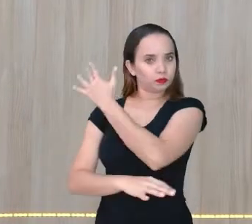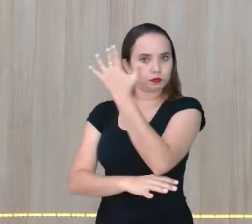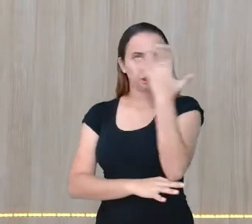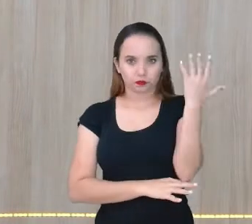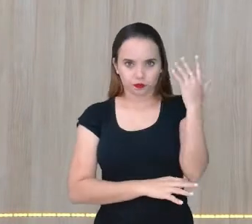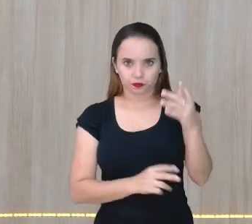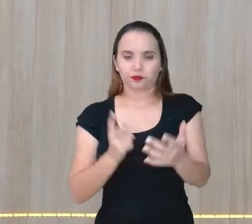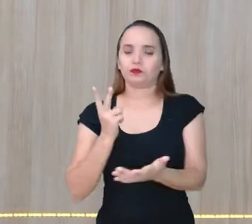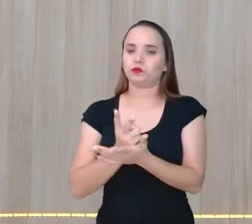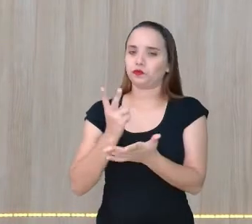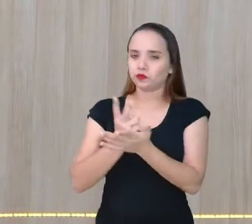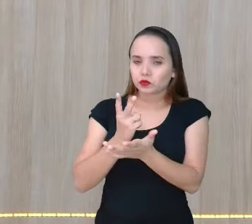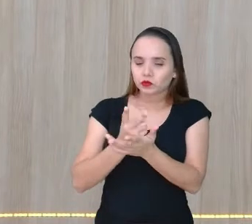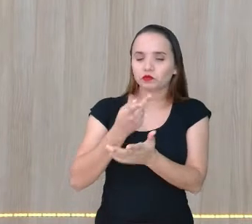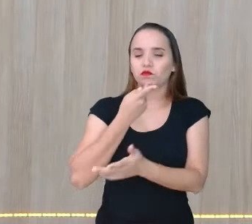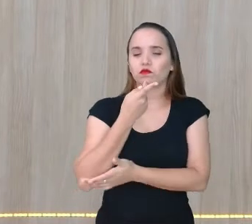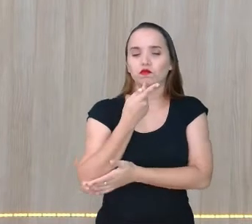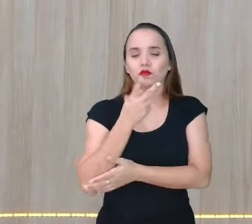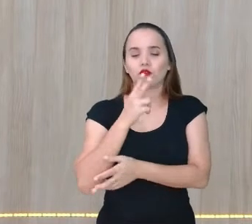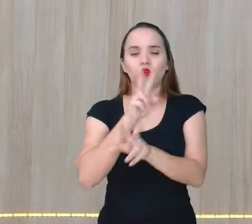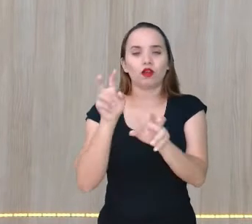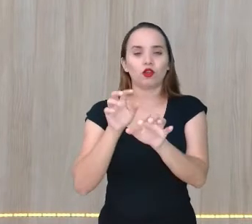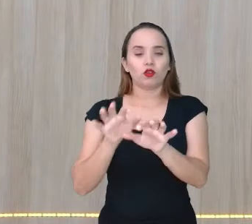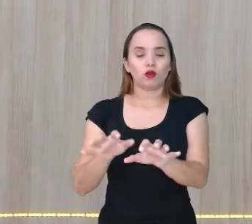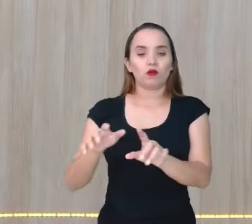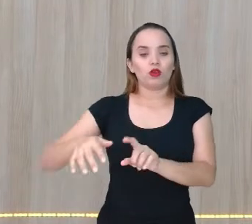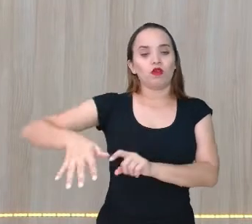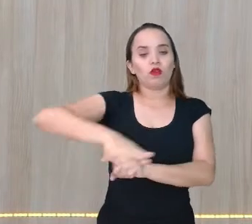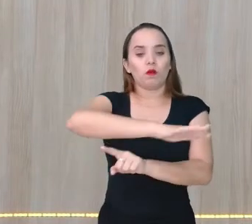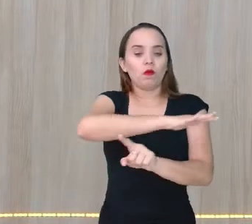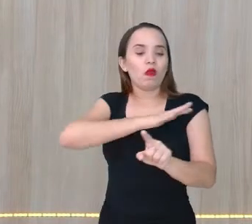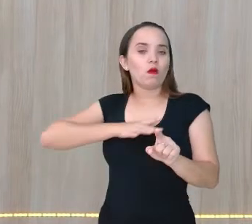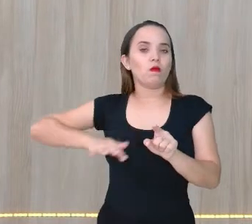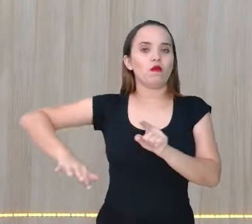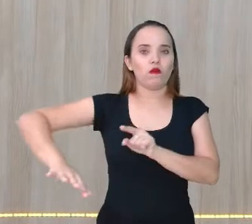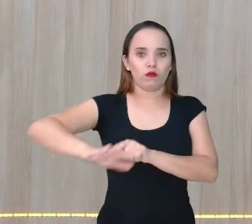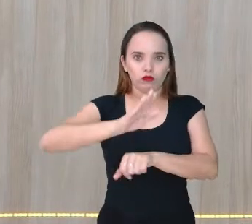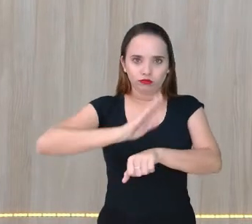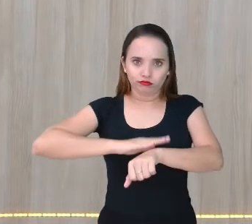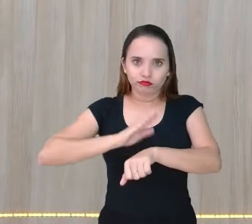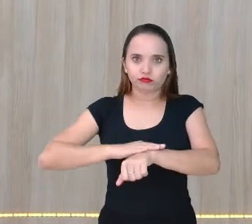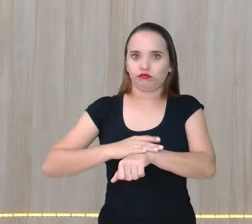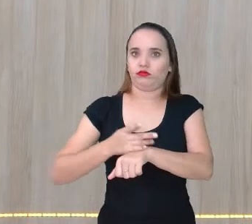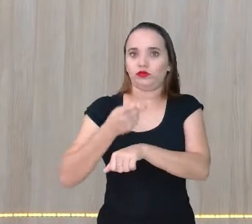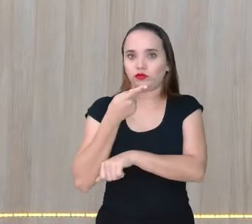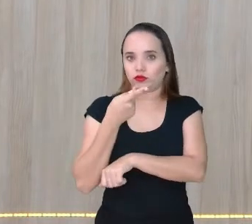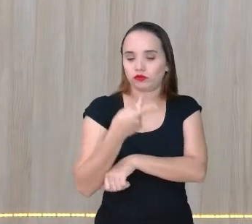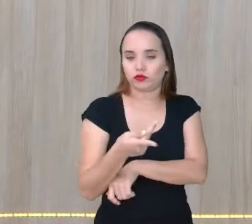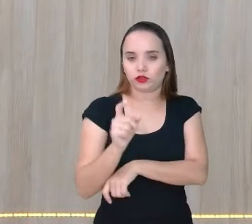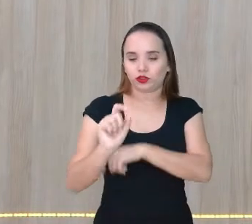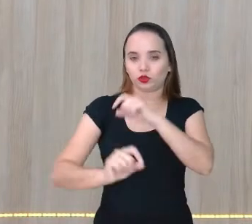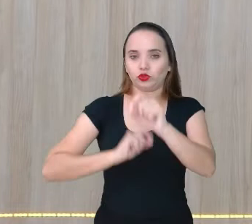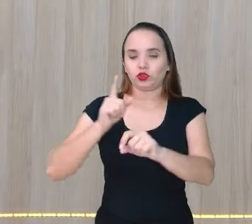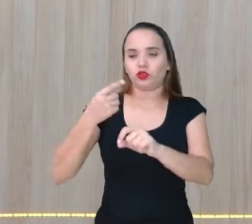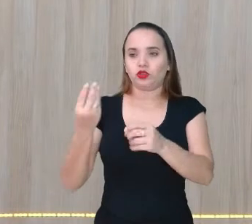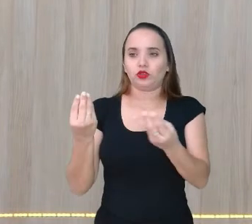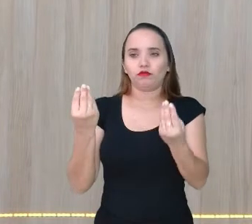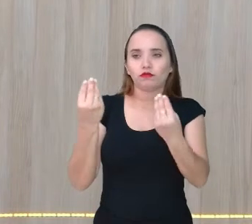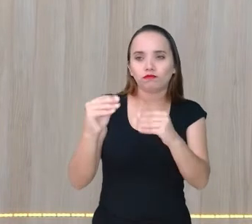sempre fala aqui, que o meio ambiente, quando a gente está falando, gente, a gente está colocando vários pilares,